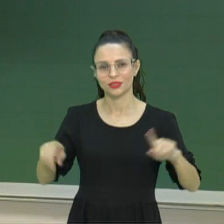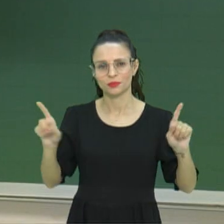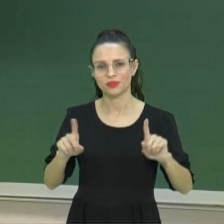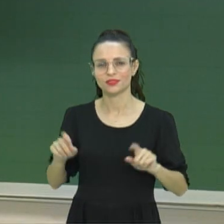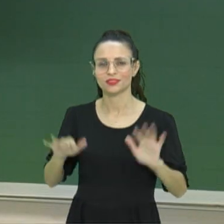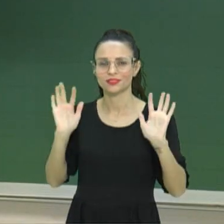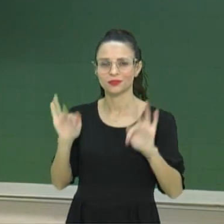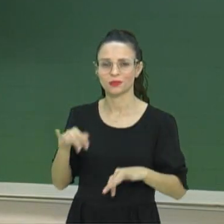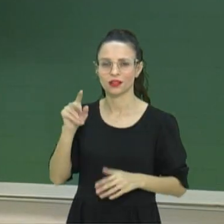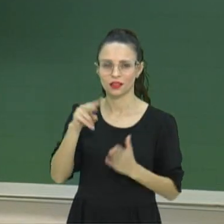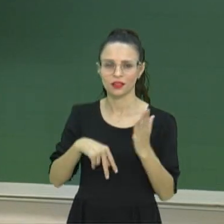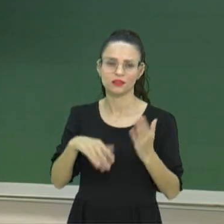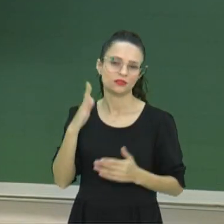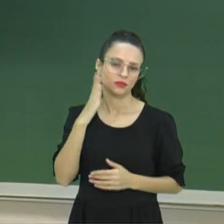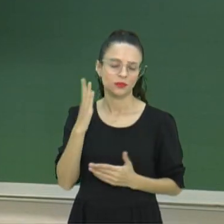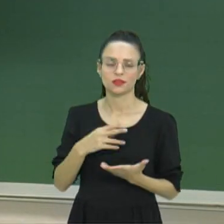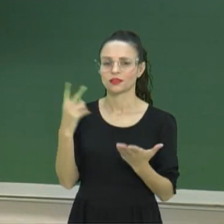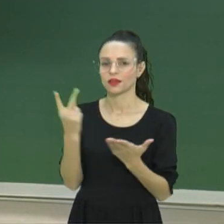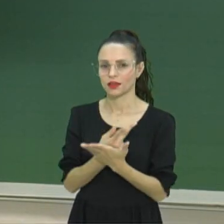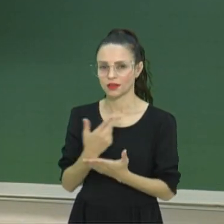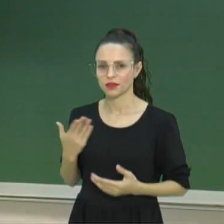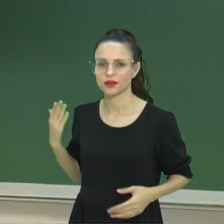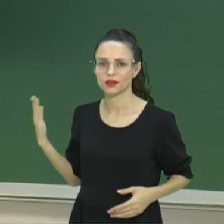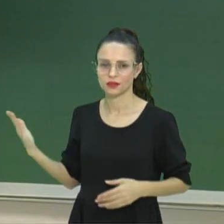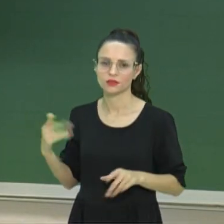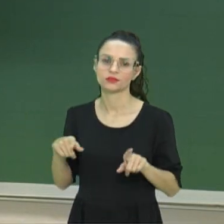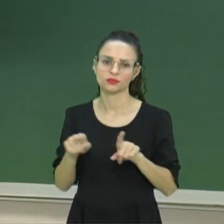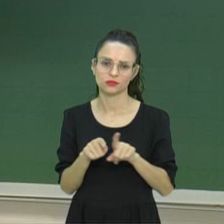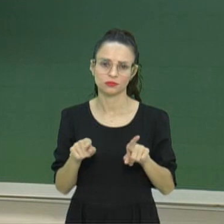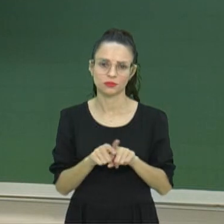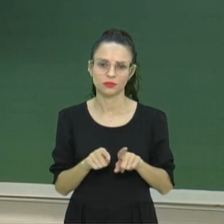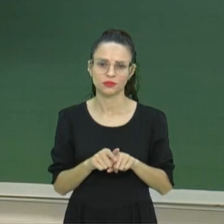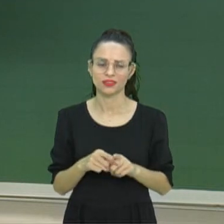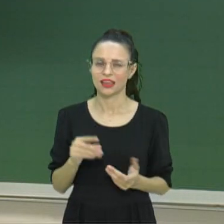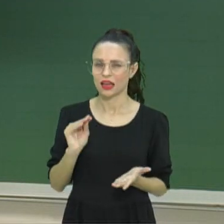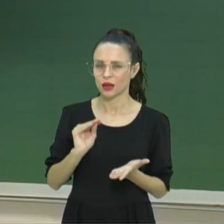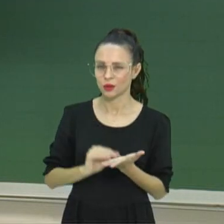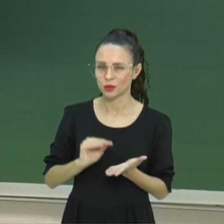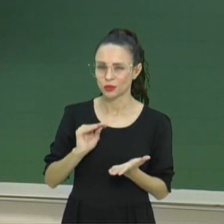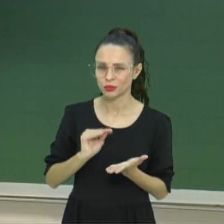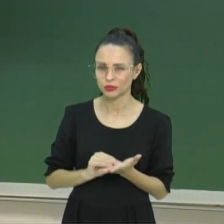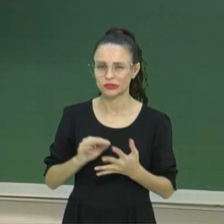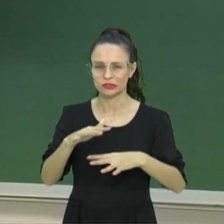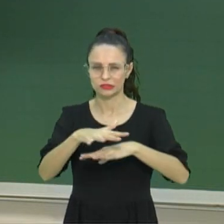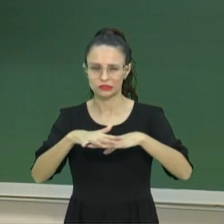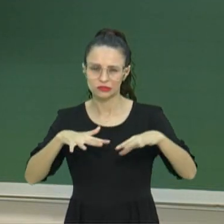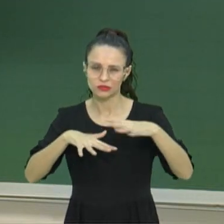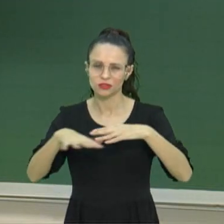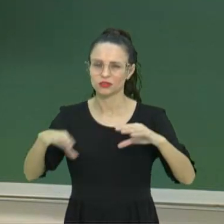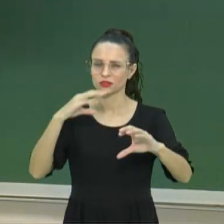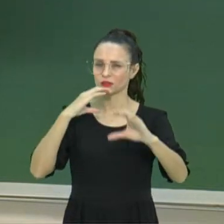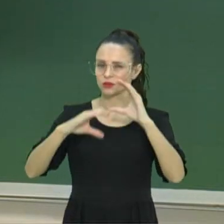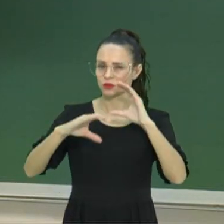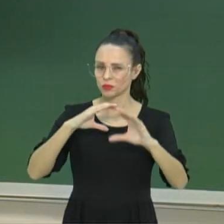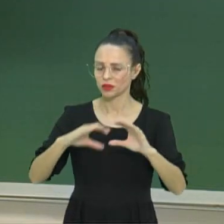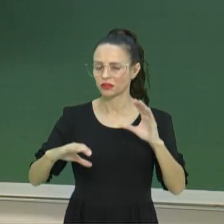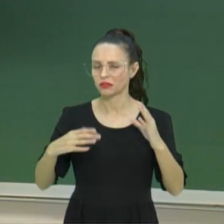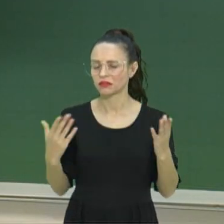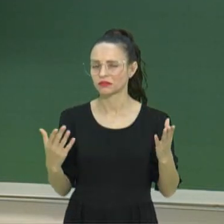terminar de ler para saber que a afirmação está errada também. A ausência de redes técnicas,